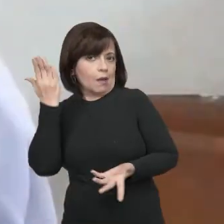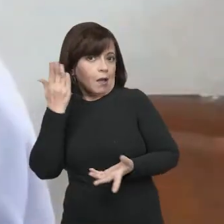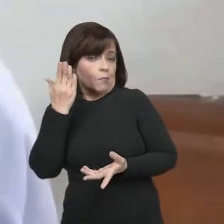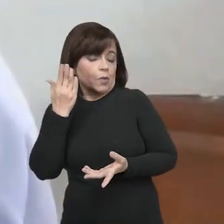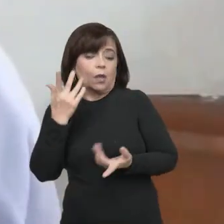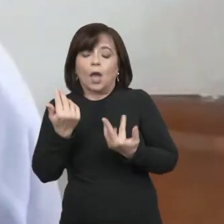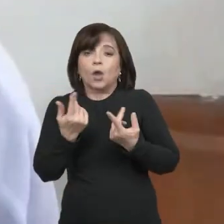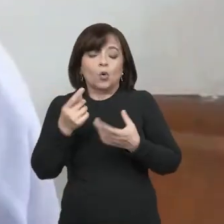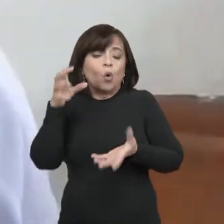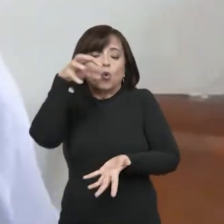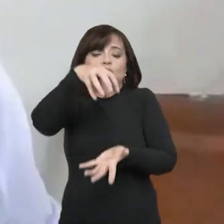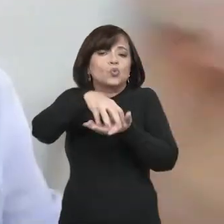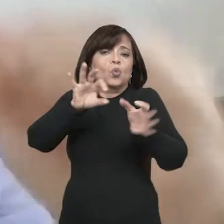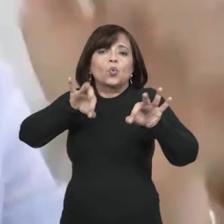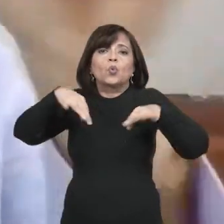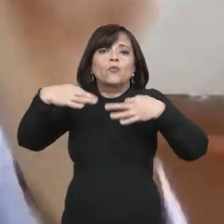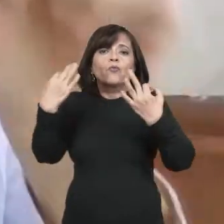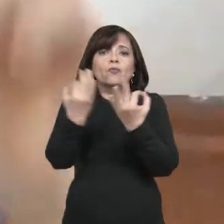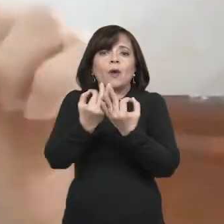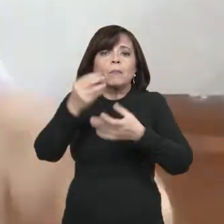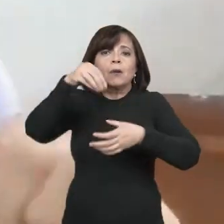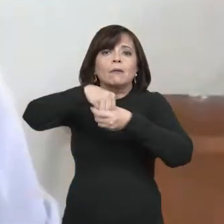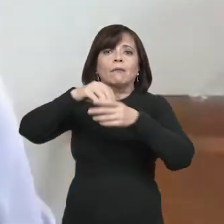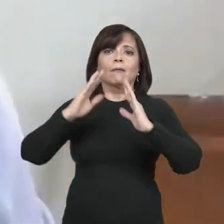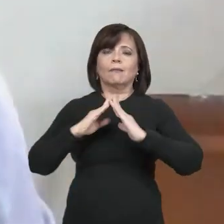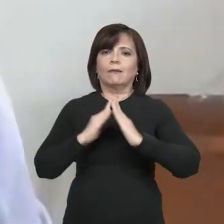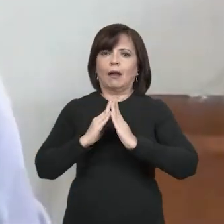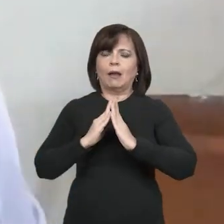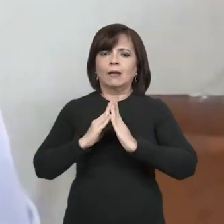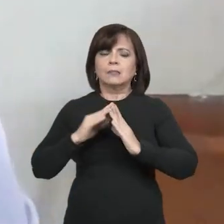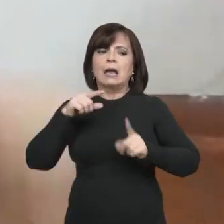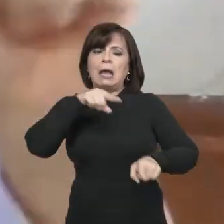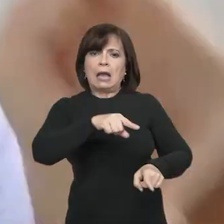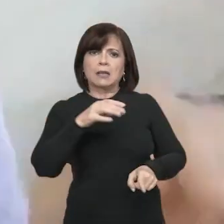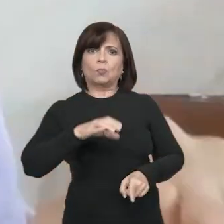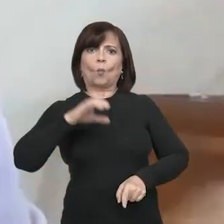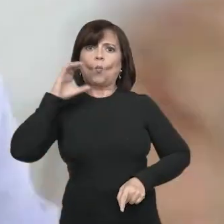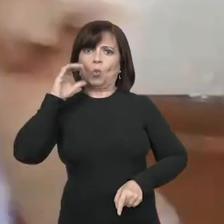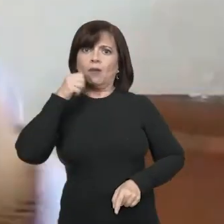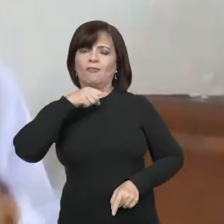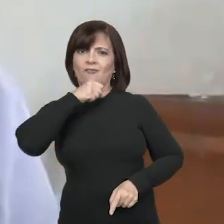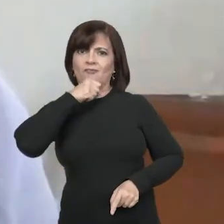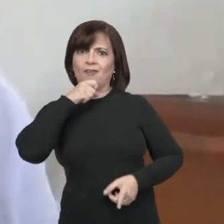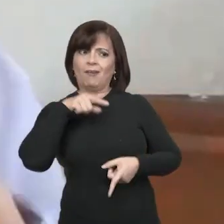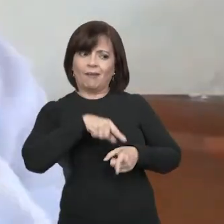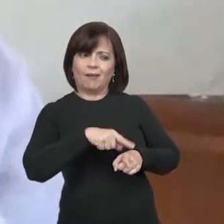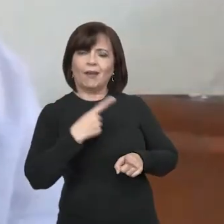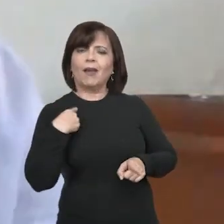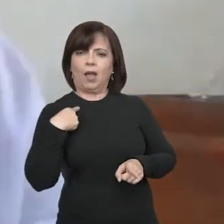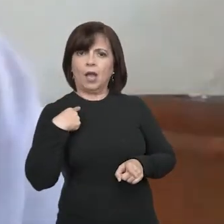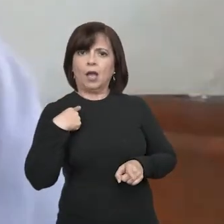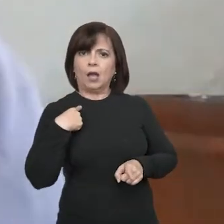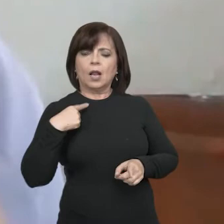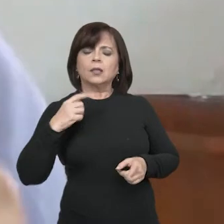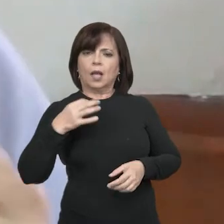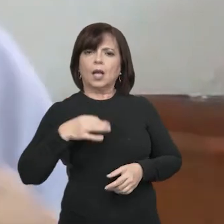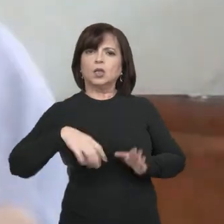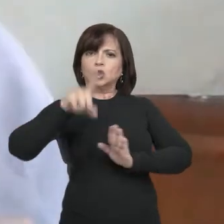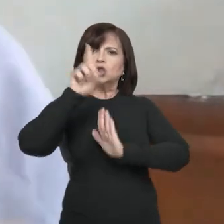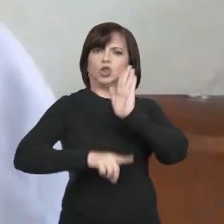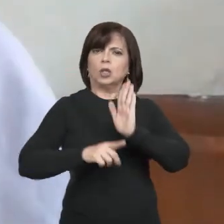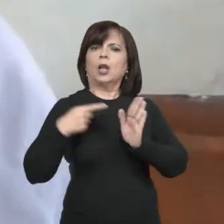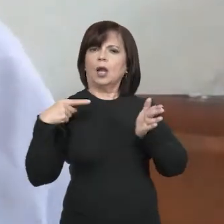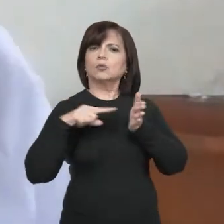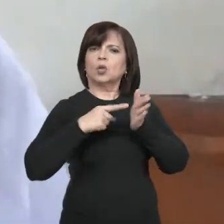nesse núcleo familiar. Então, ela tinha o dever, sim, de agir em relação a essa menor, mesmo não sendo parente